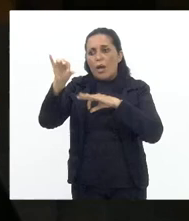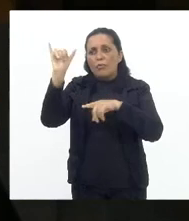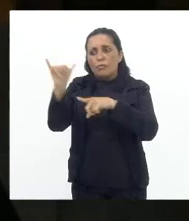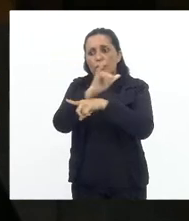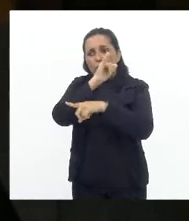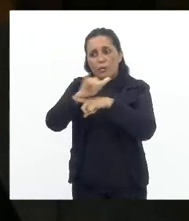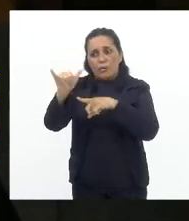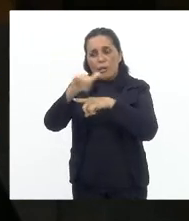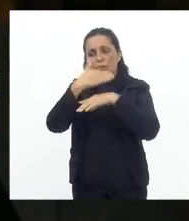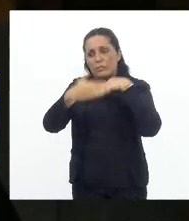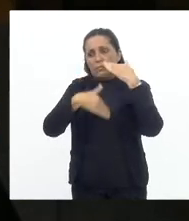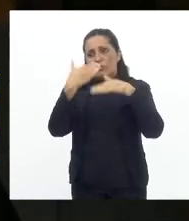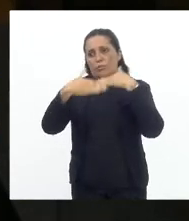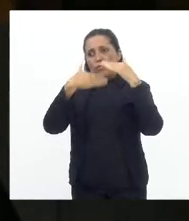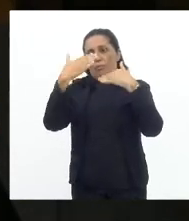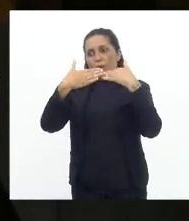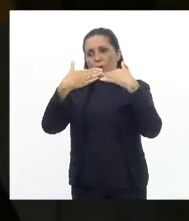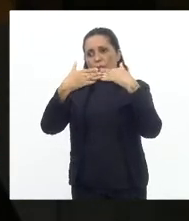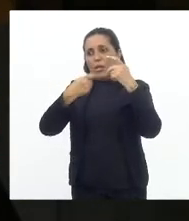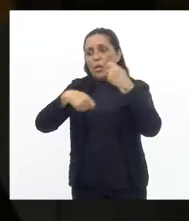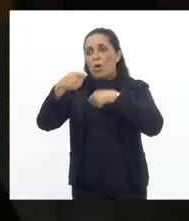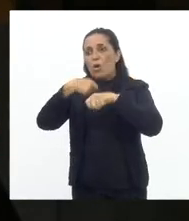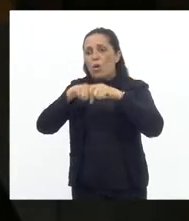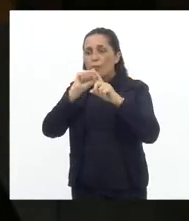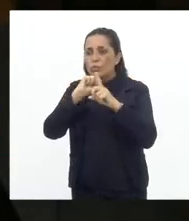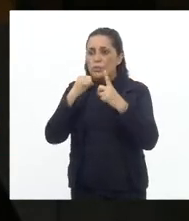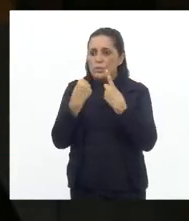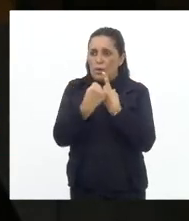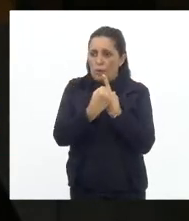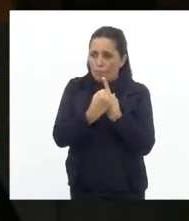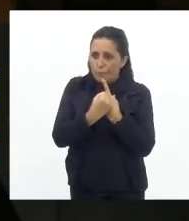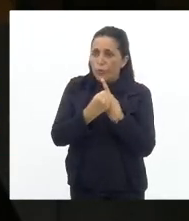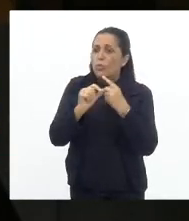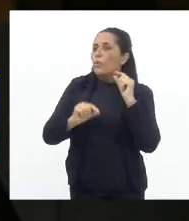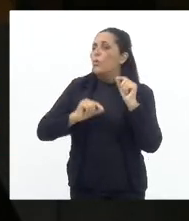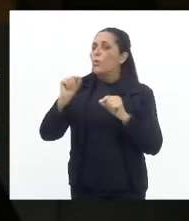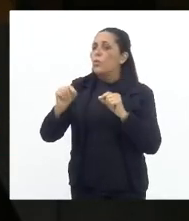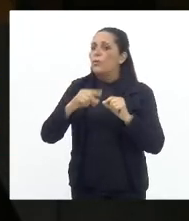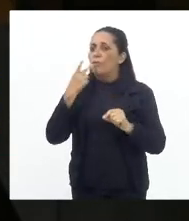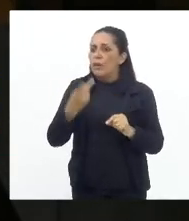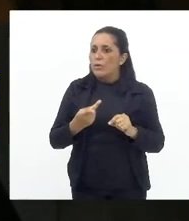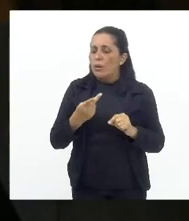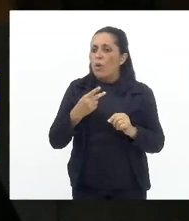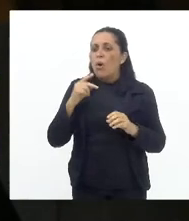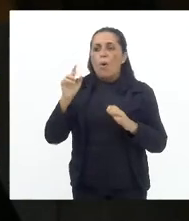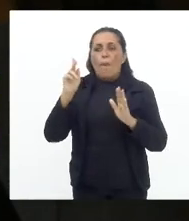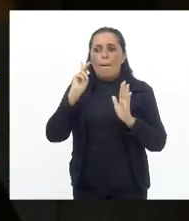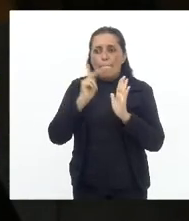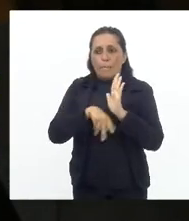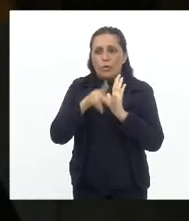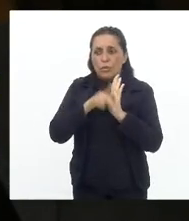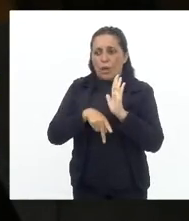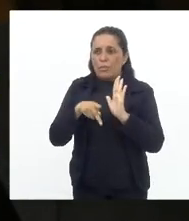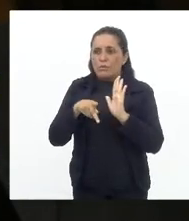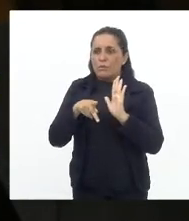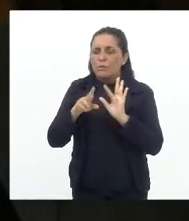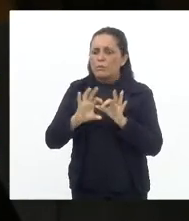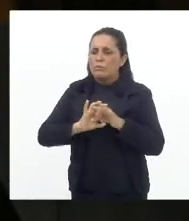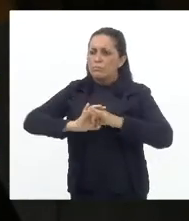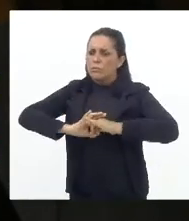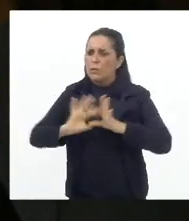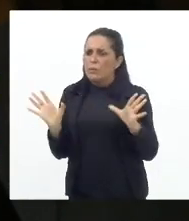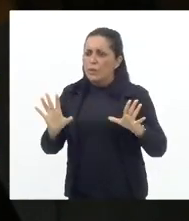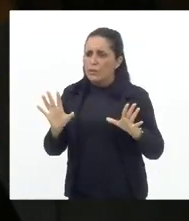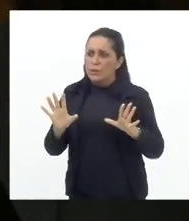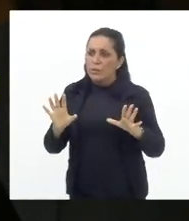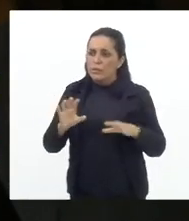estratégico de desenvolvimento econômico e social o que vale dizer um projeto que permita que o